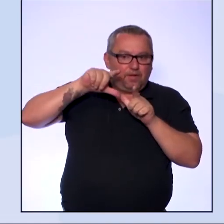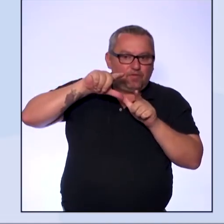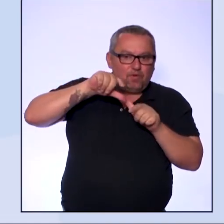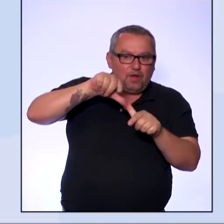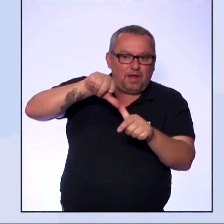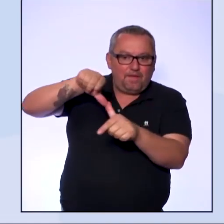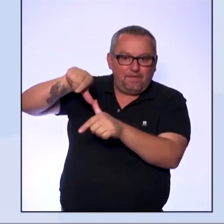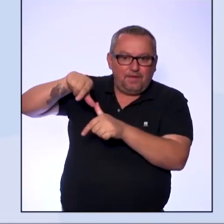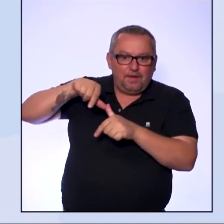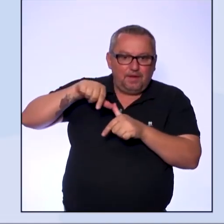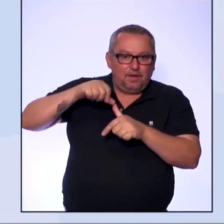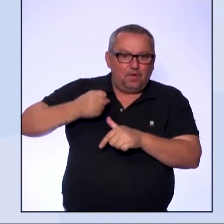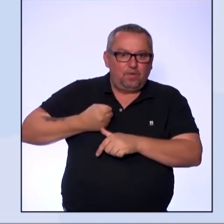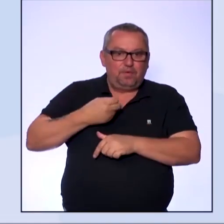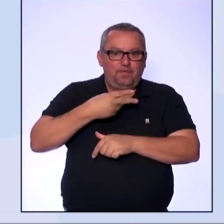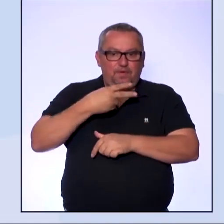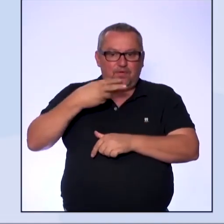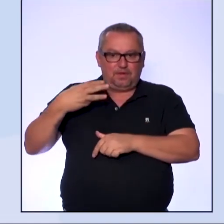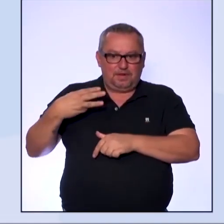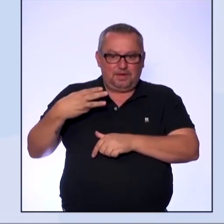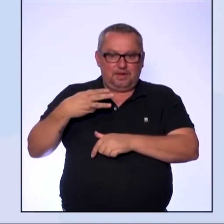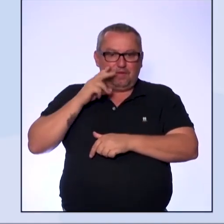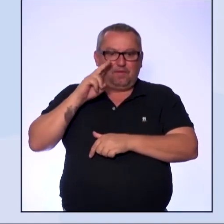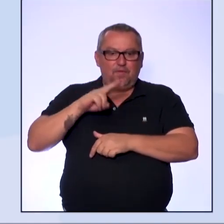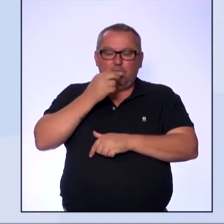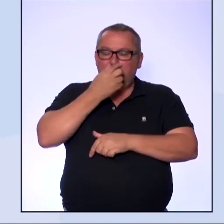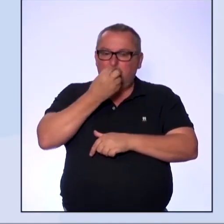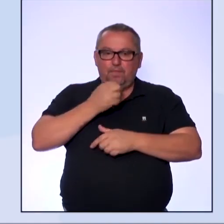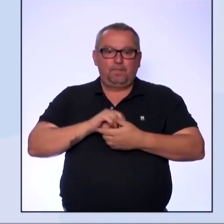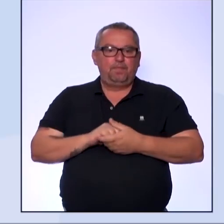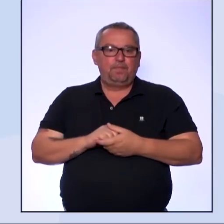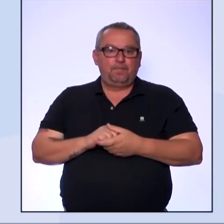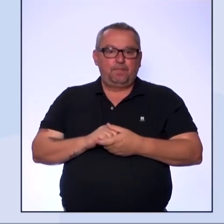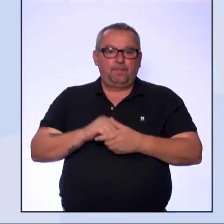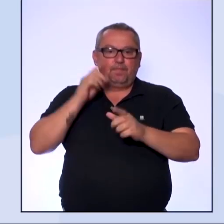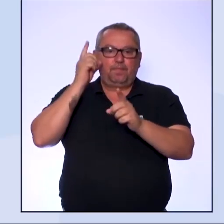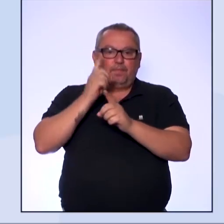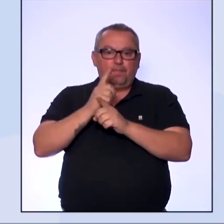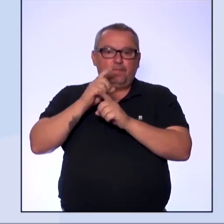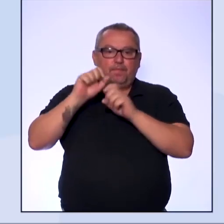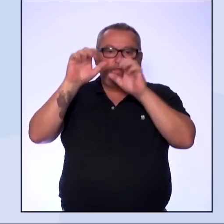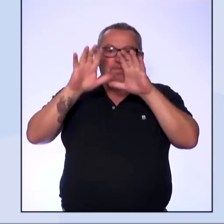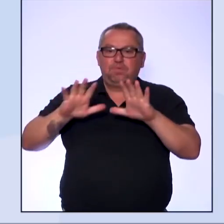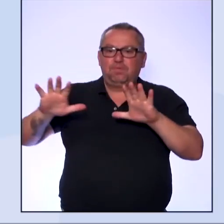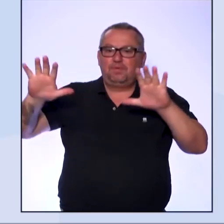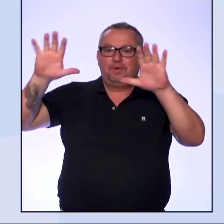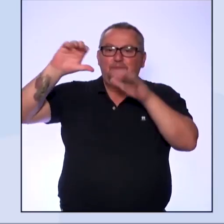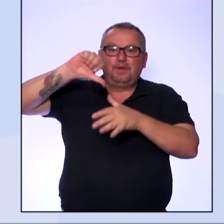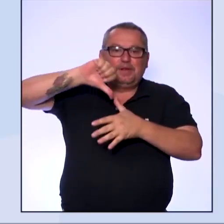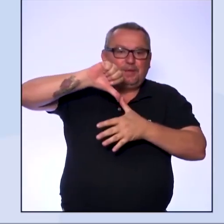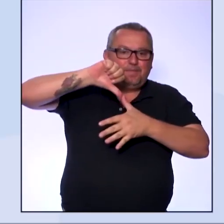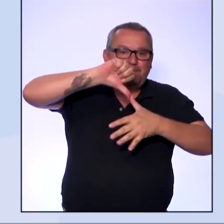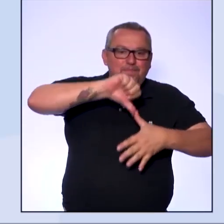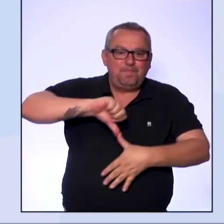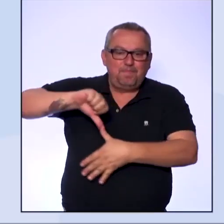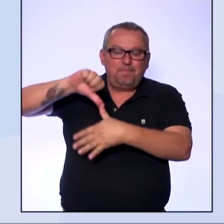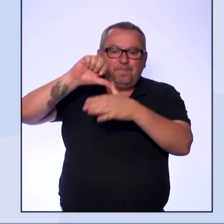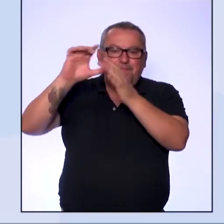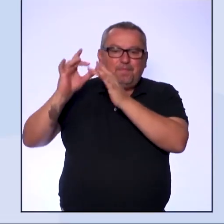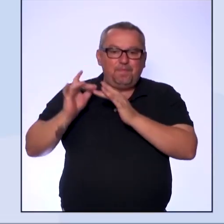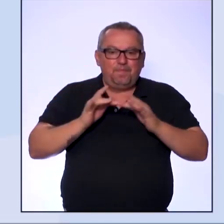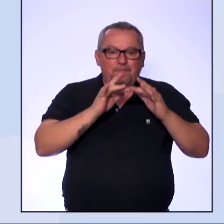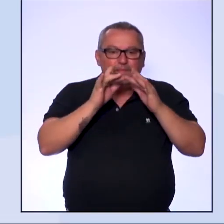habilidade 23. Então, vamos ler na íntegra. Identificar paisagens da América Latina e associá-las